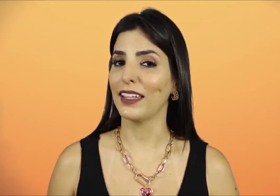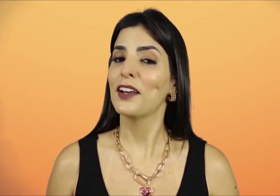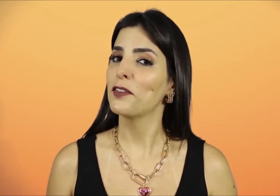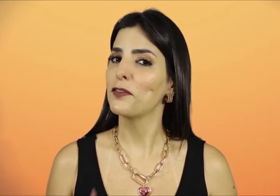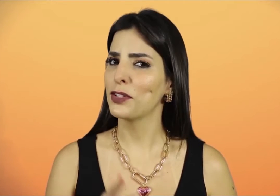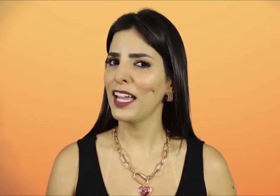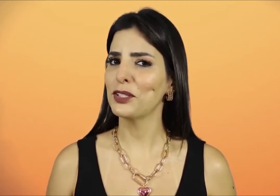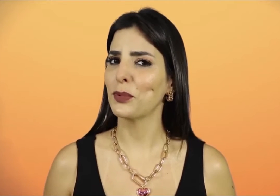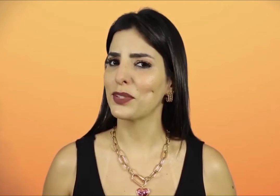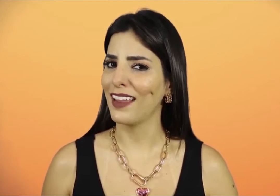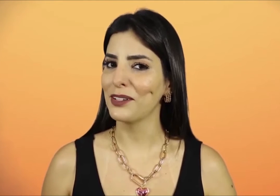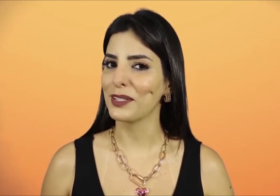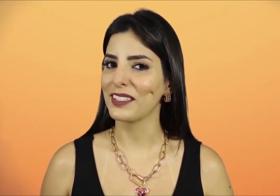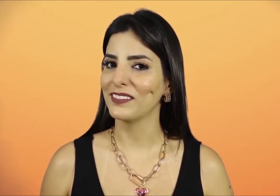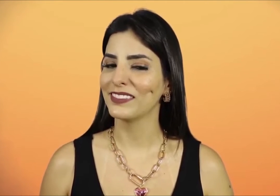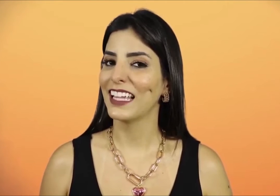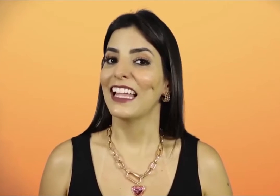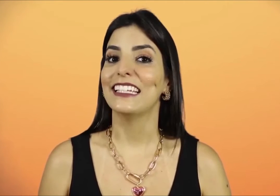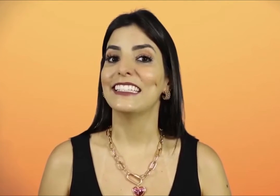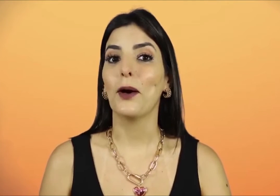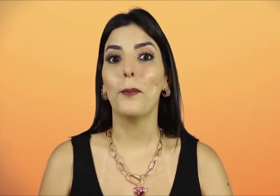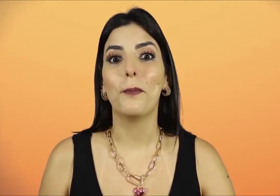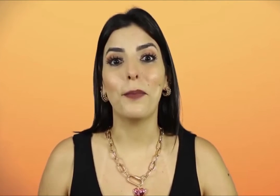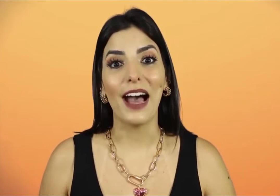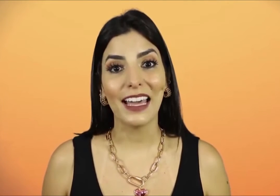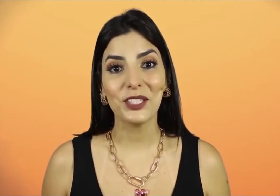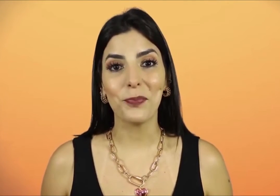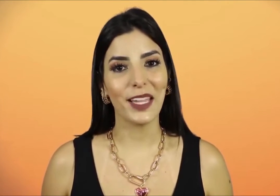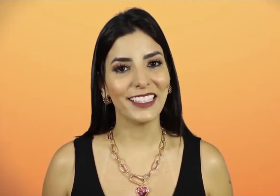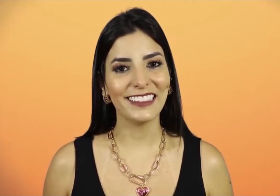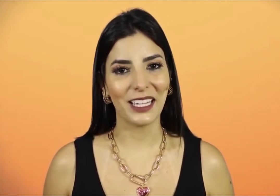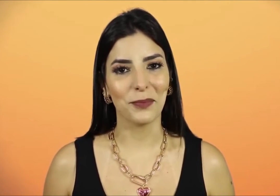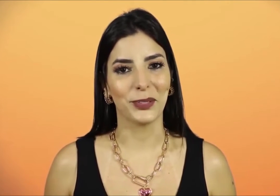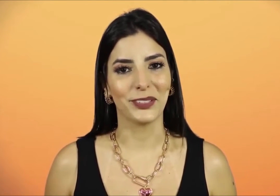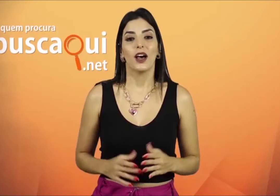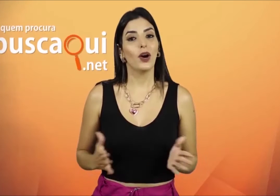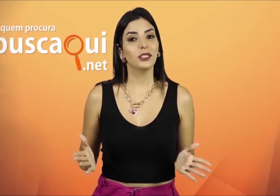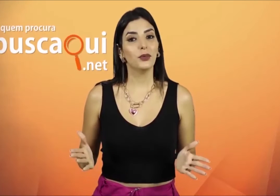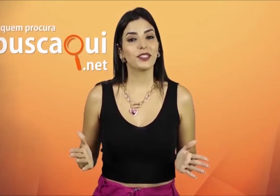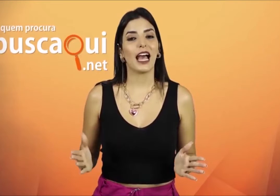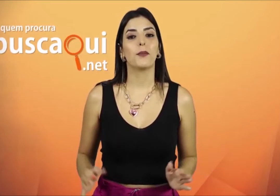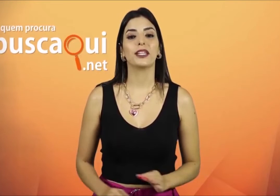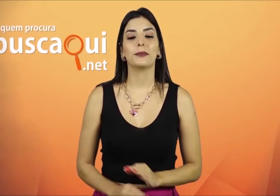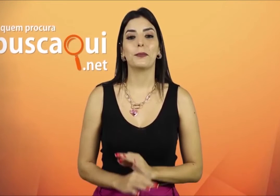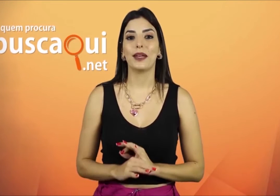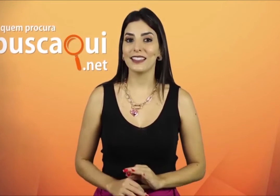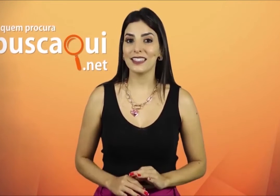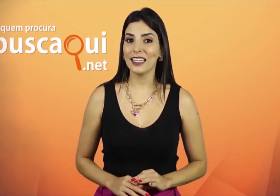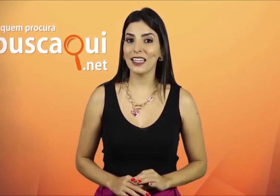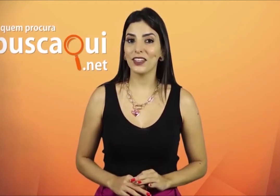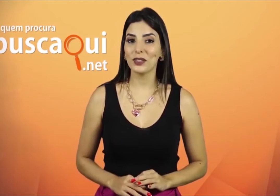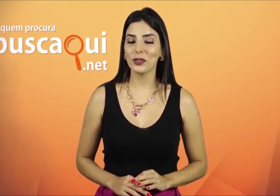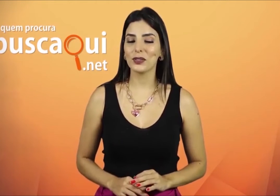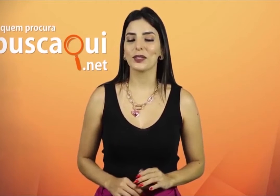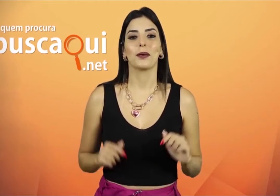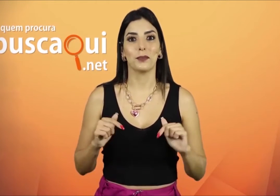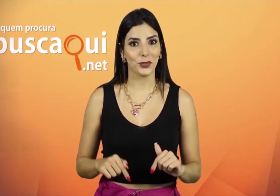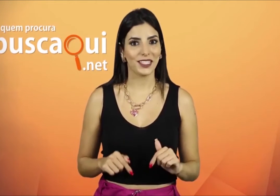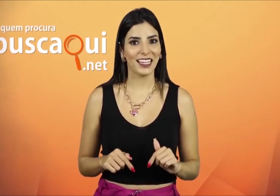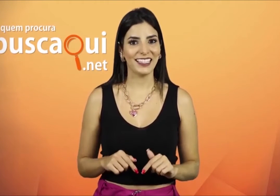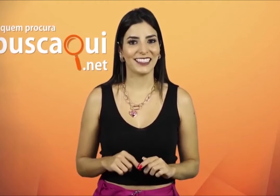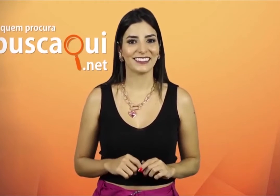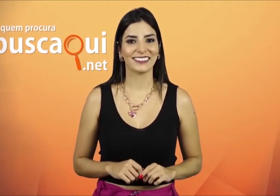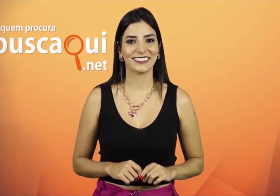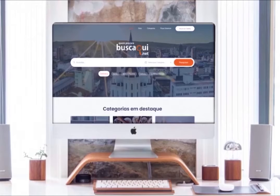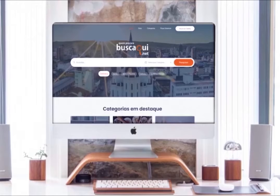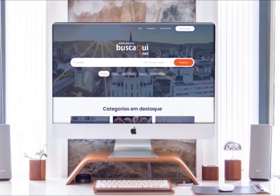3218-9390. Ei, você é de Montes Claros? Então pare de perder tempo. Quando buscar por empresas e serviços,